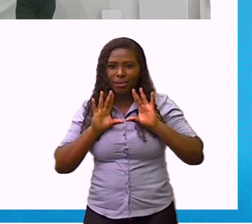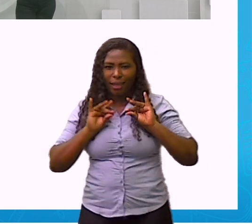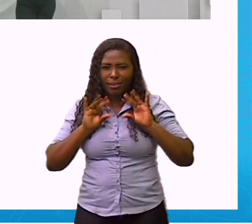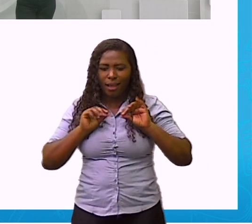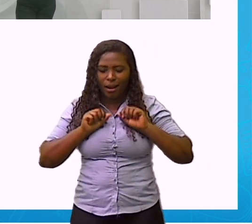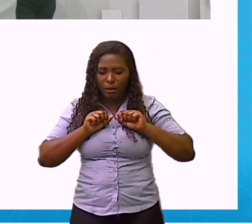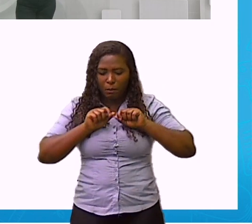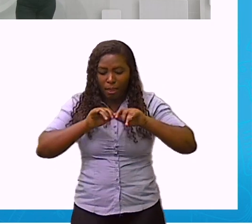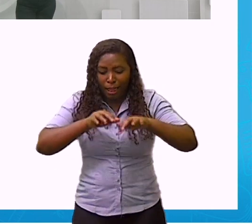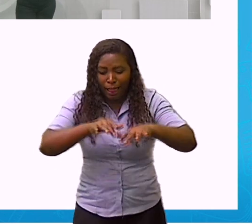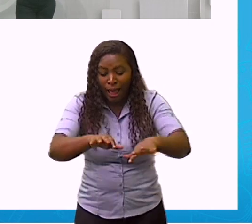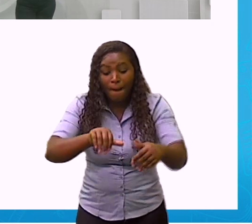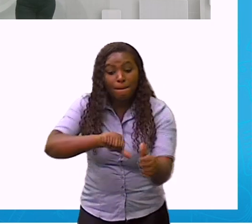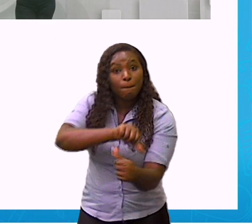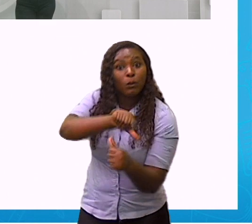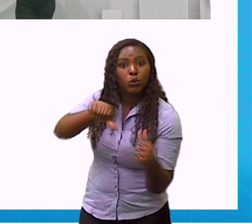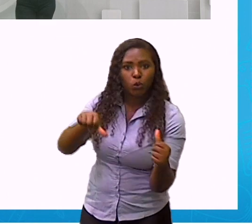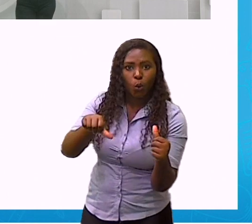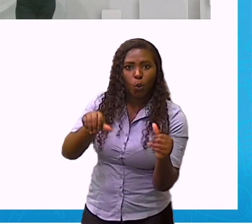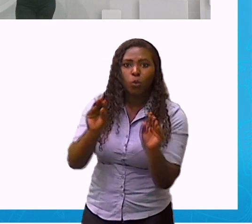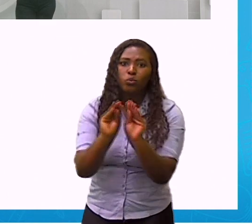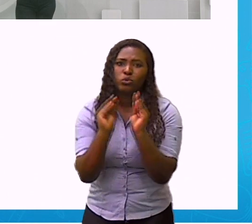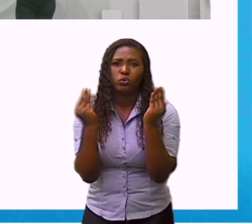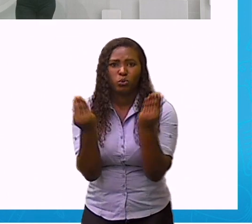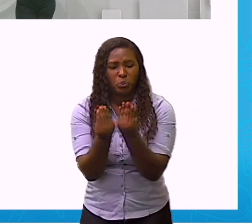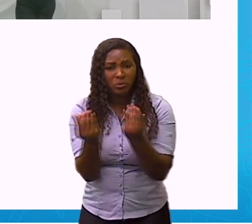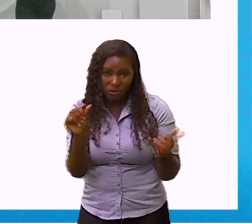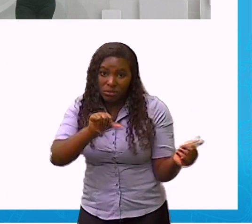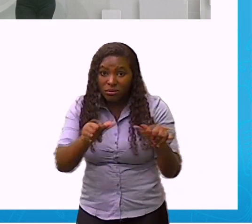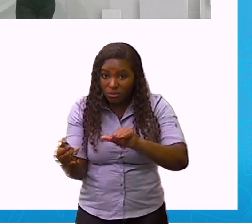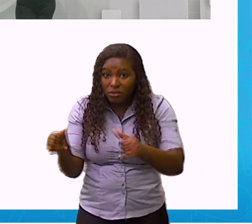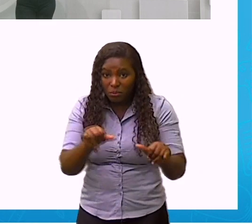que a restauração da área é impossível.